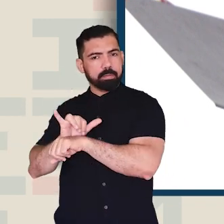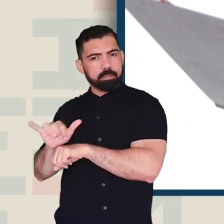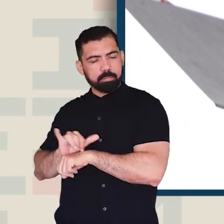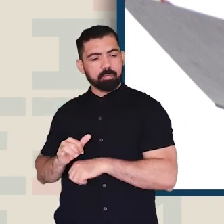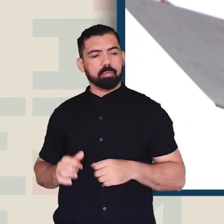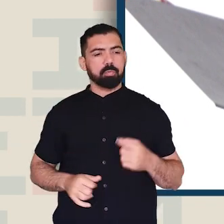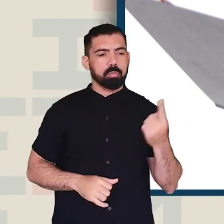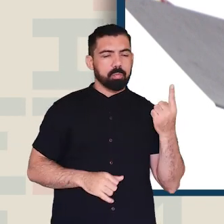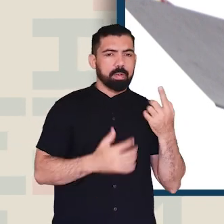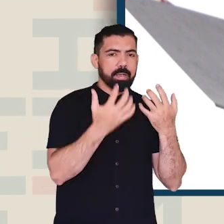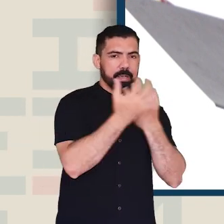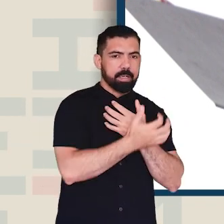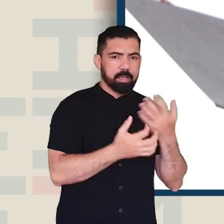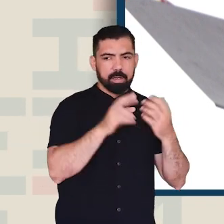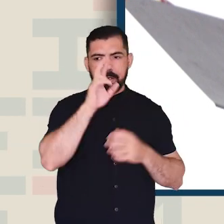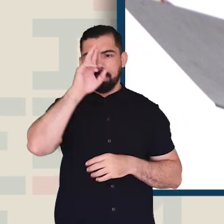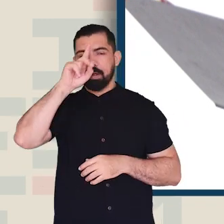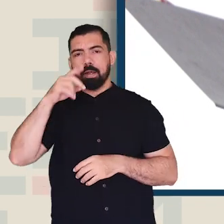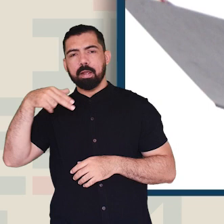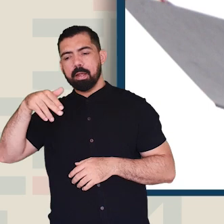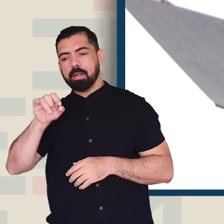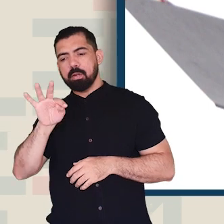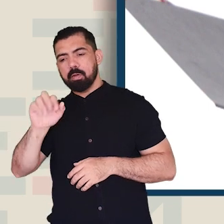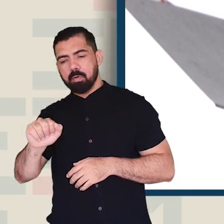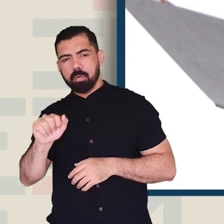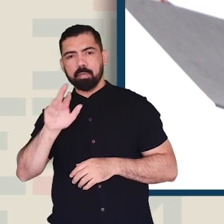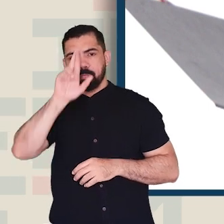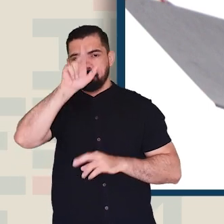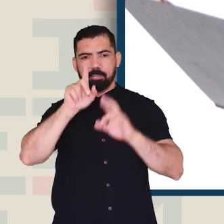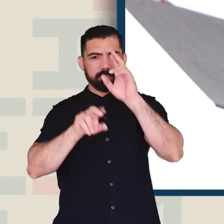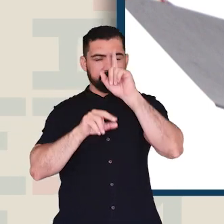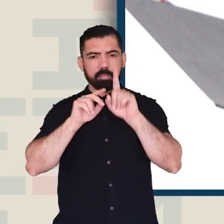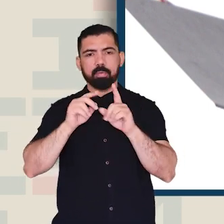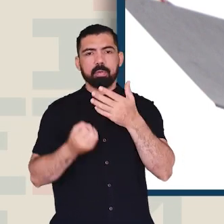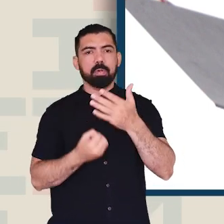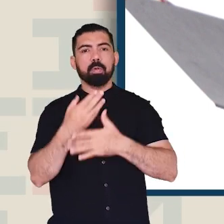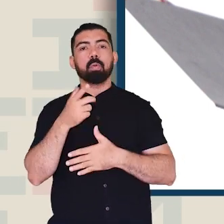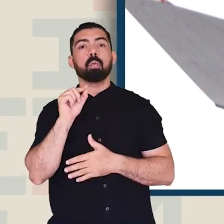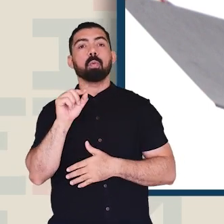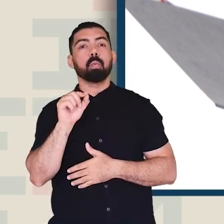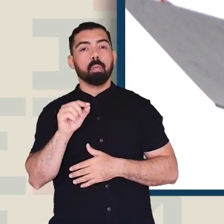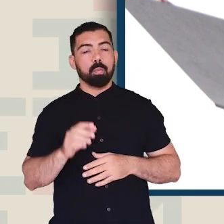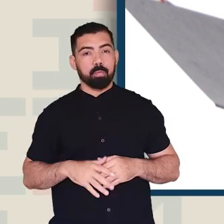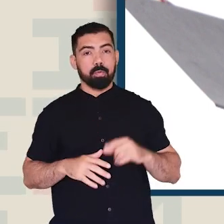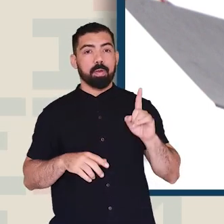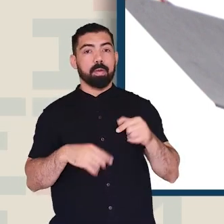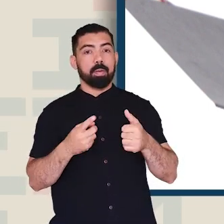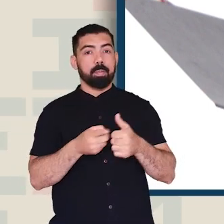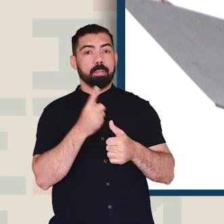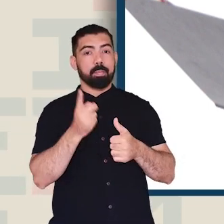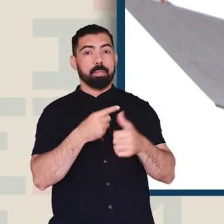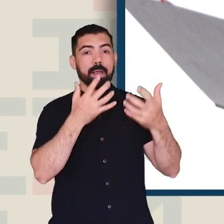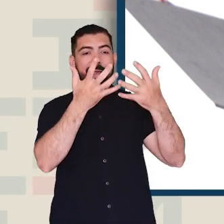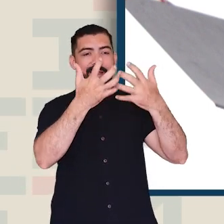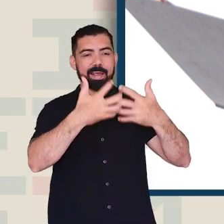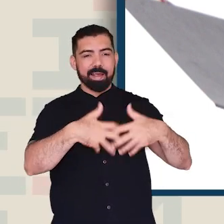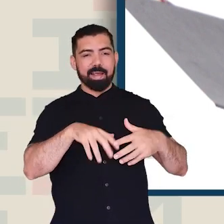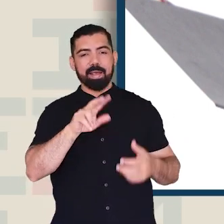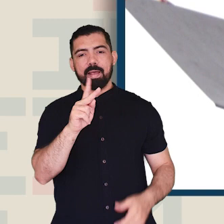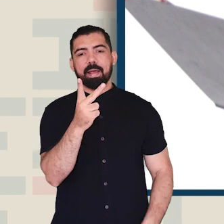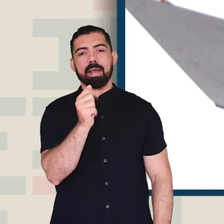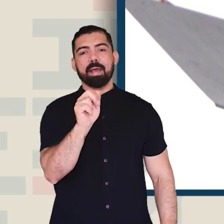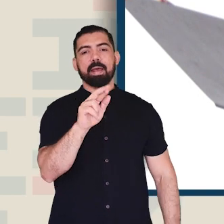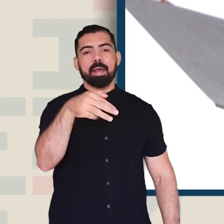um cantava, às vezes o cara errou uma nota e deu outra nota, e acabou que foram criando as primeiras harmonias, ou seja, os